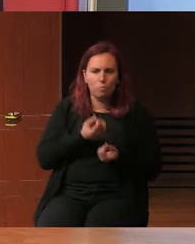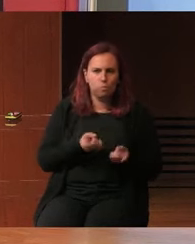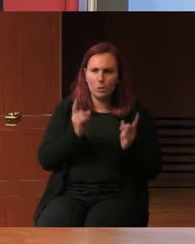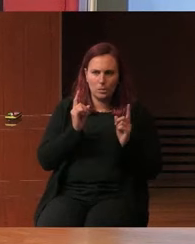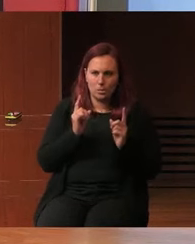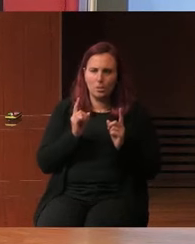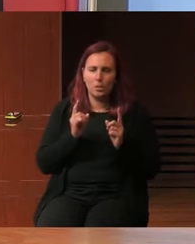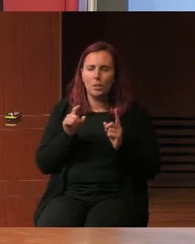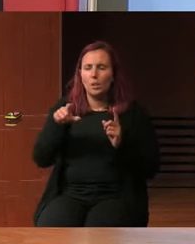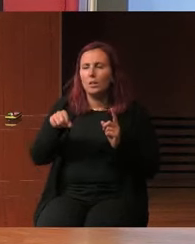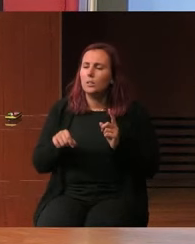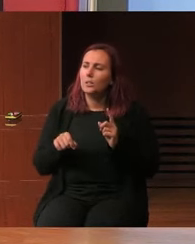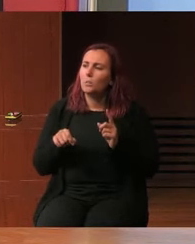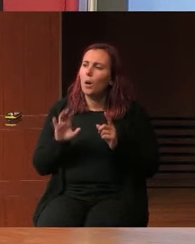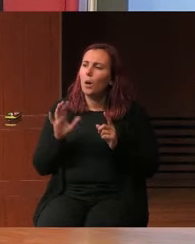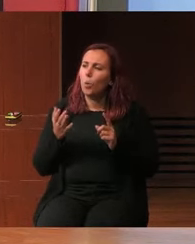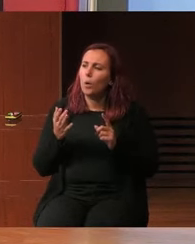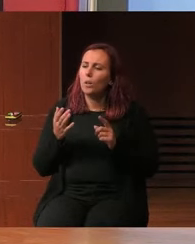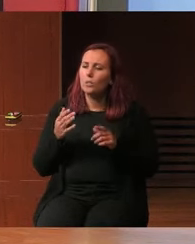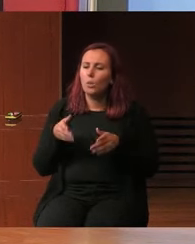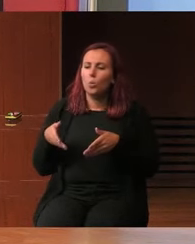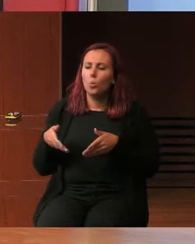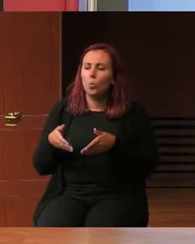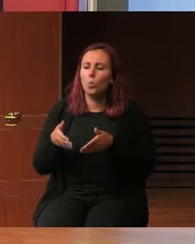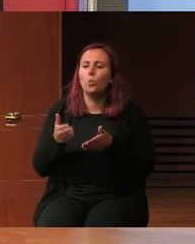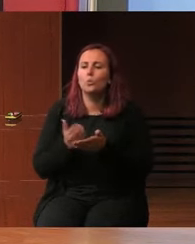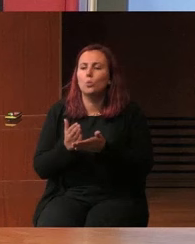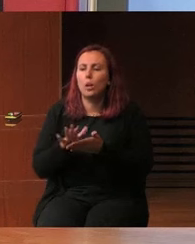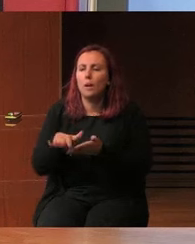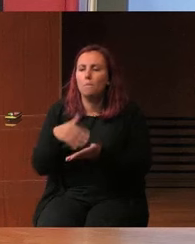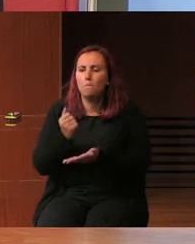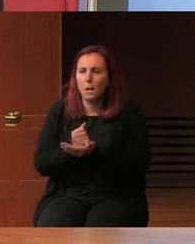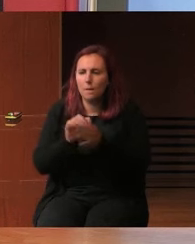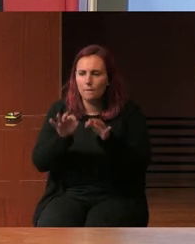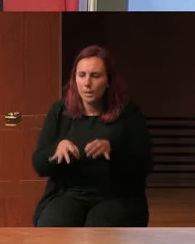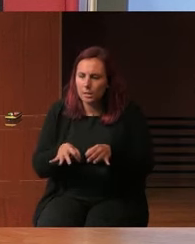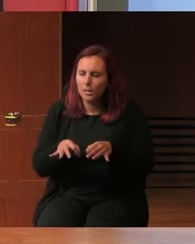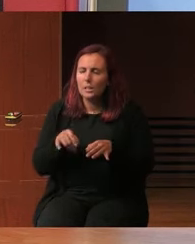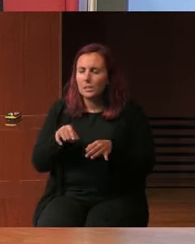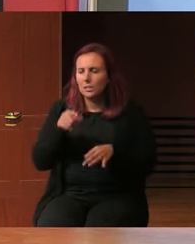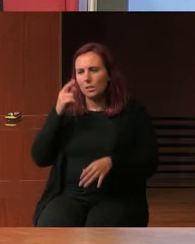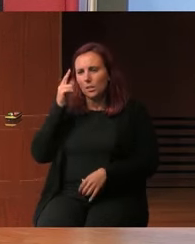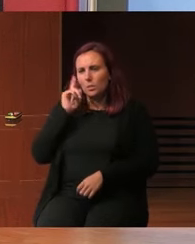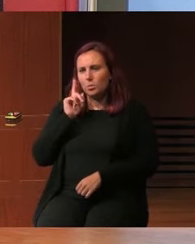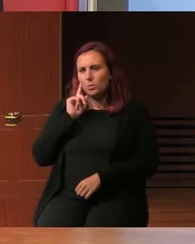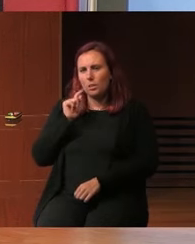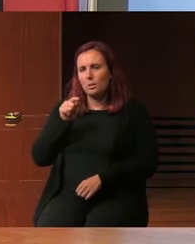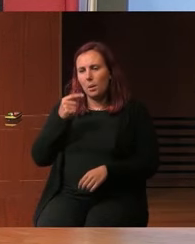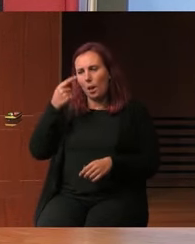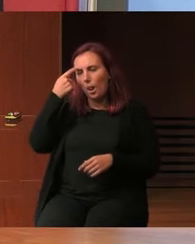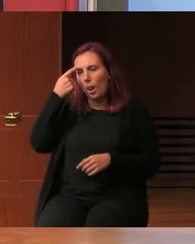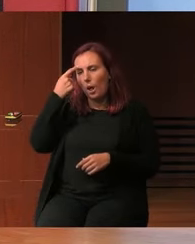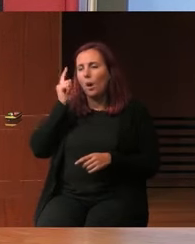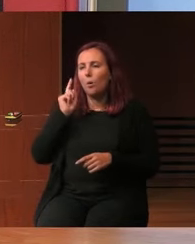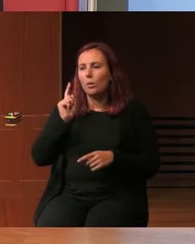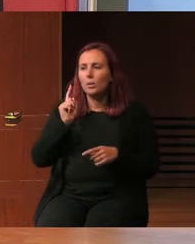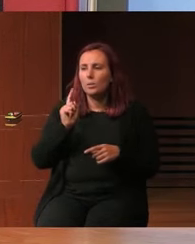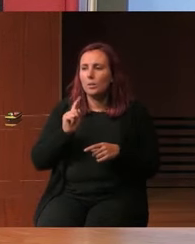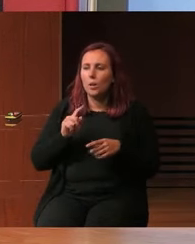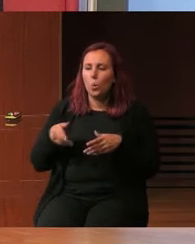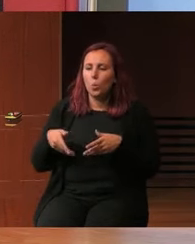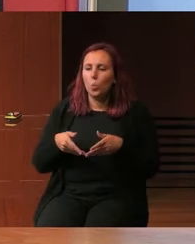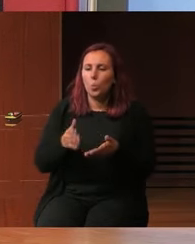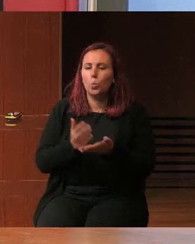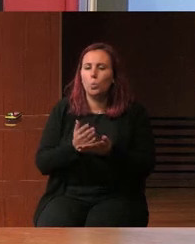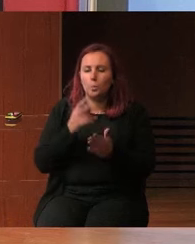e não acabam quando acaba o nosso percurso escolar, que é outra ideia que eu acho que também é importante termos presente, não é? Que é o nosso